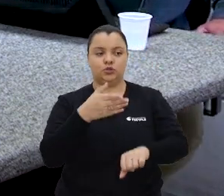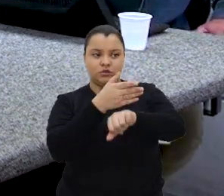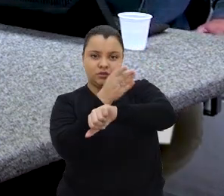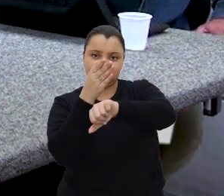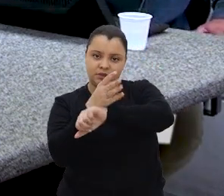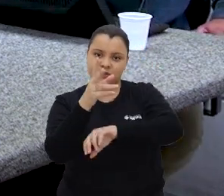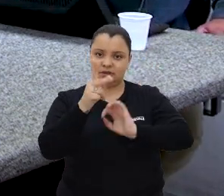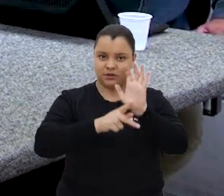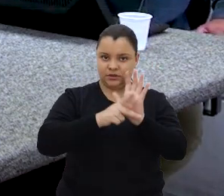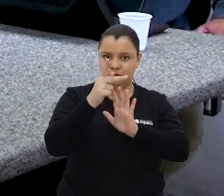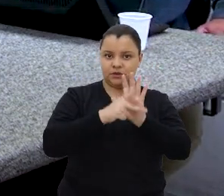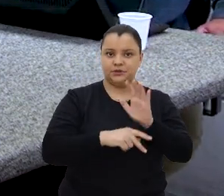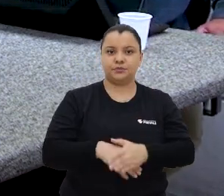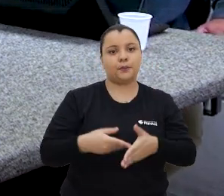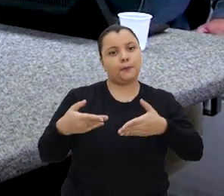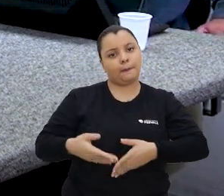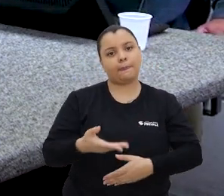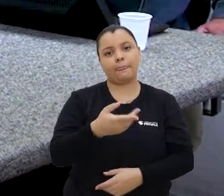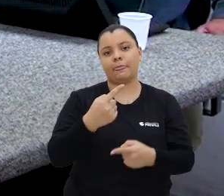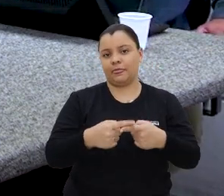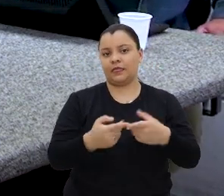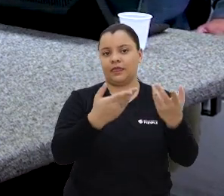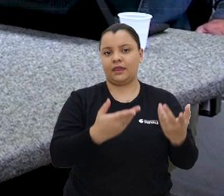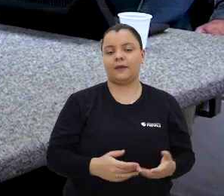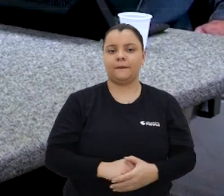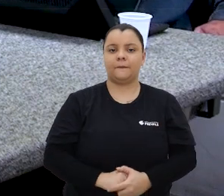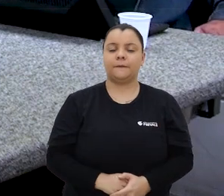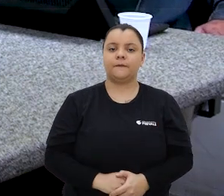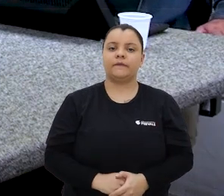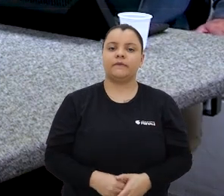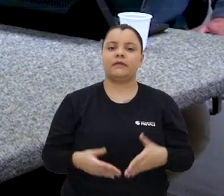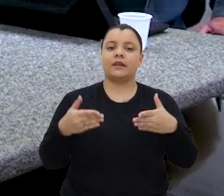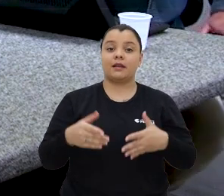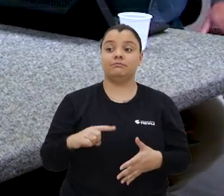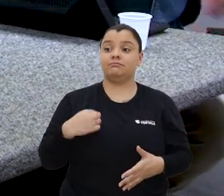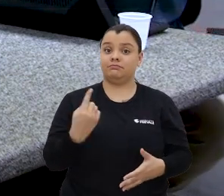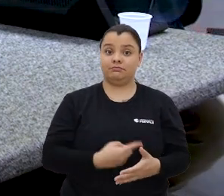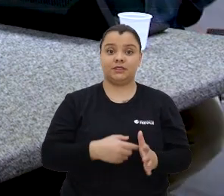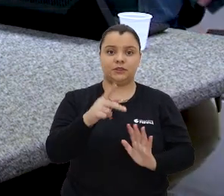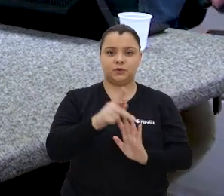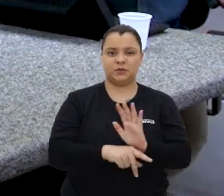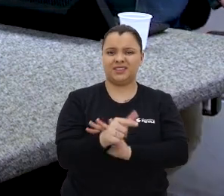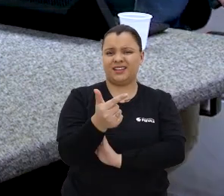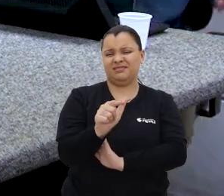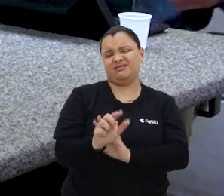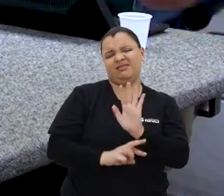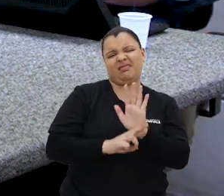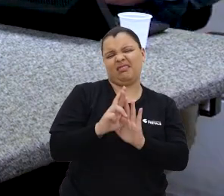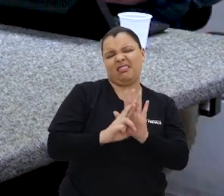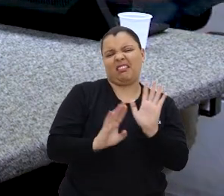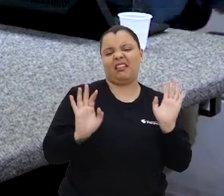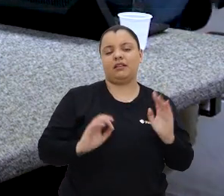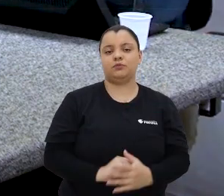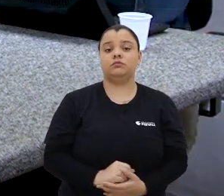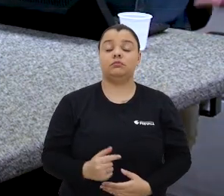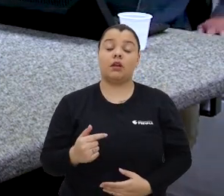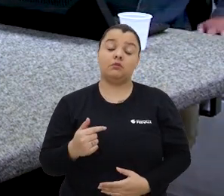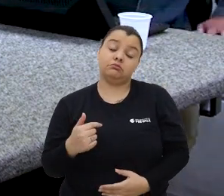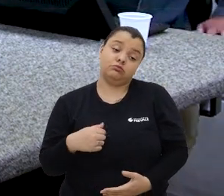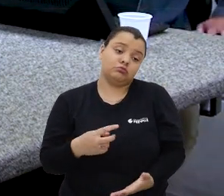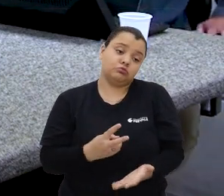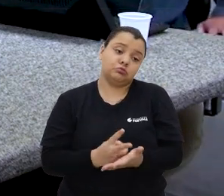do projeto, né, estão aqui hoje por tua causa. Aqui, nesse projeto, a gente não tem um roteiro, a gente segue a linha que